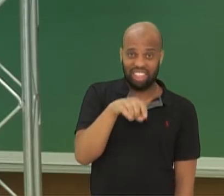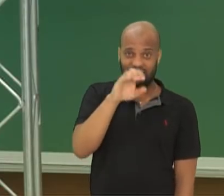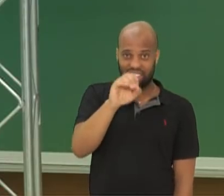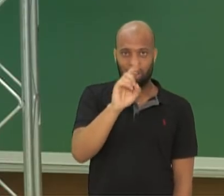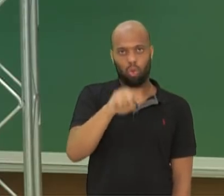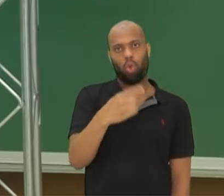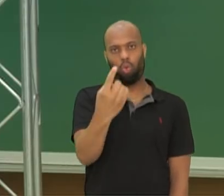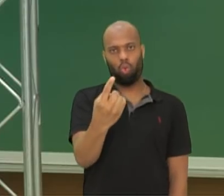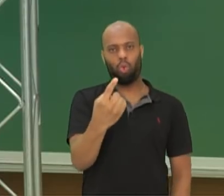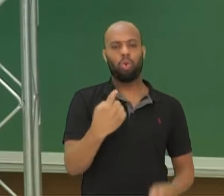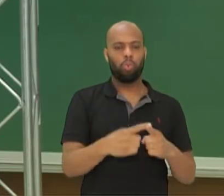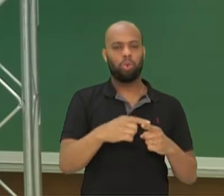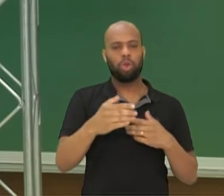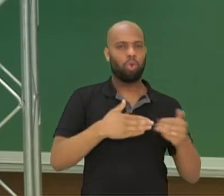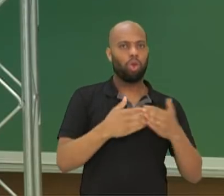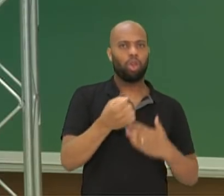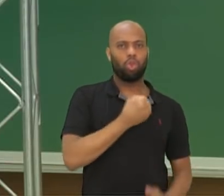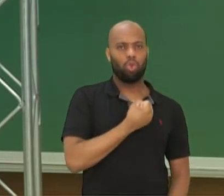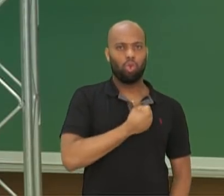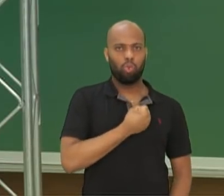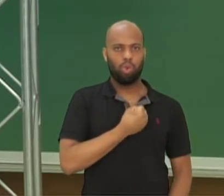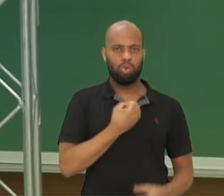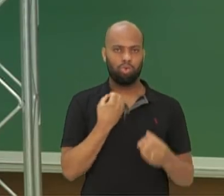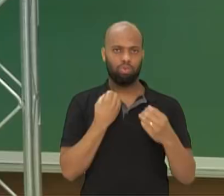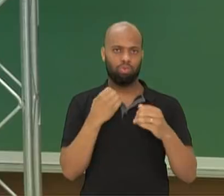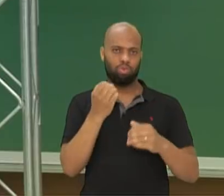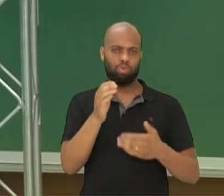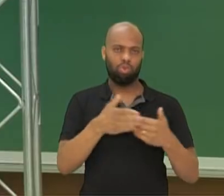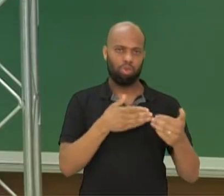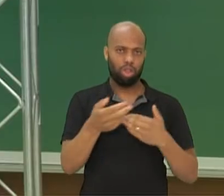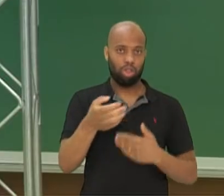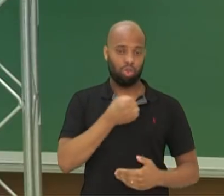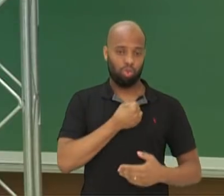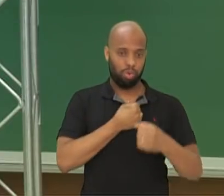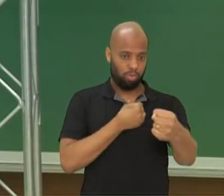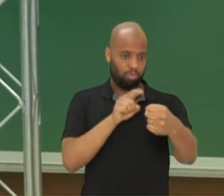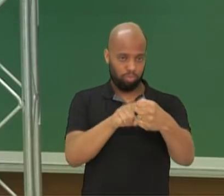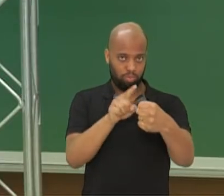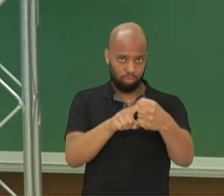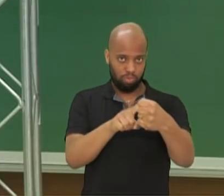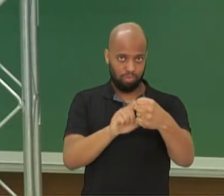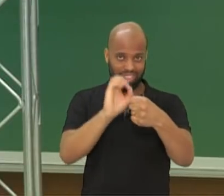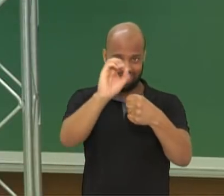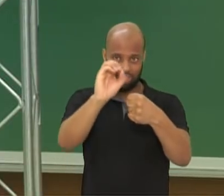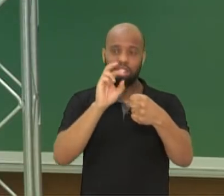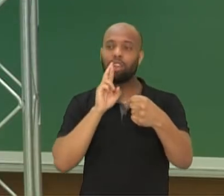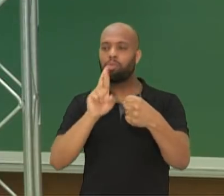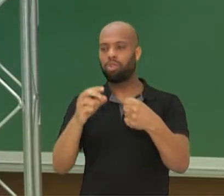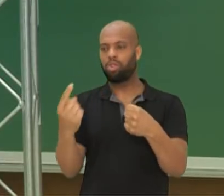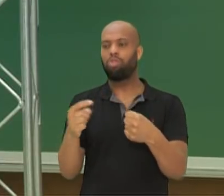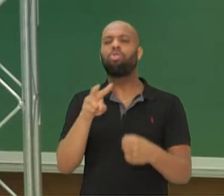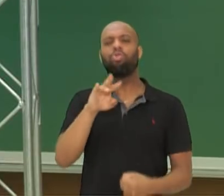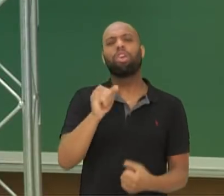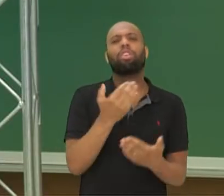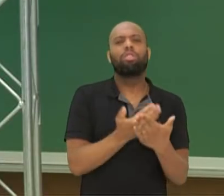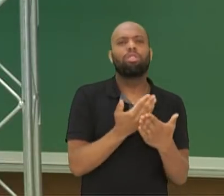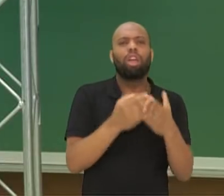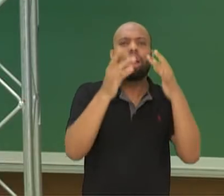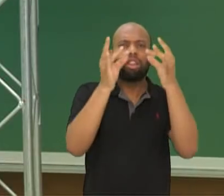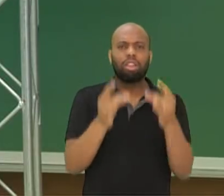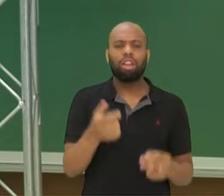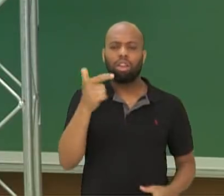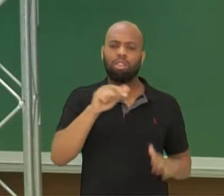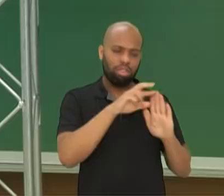né? E aí depois disso o crescimento é muito rápido. A gente vai falar de gráfico, de outras propriedades